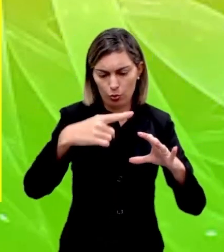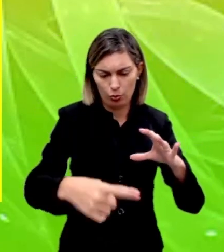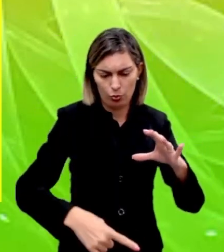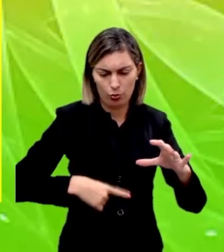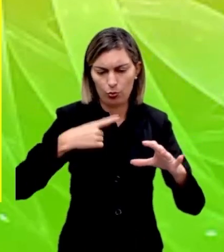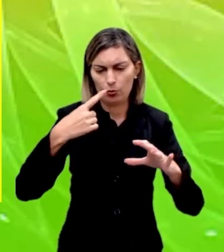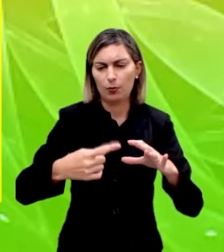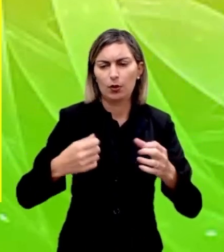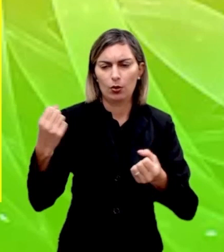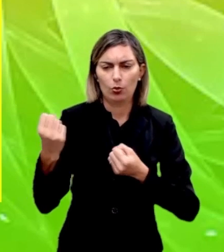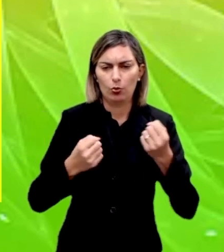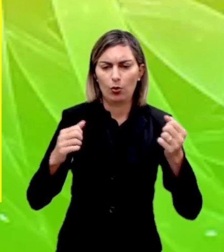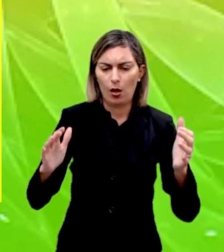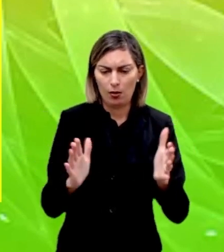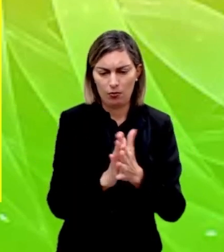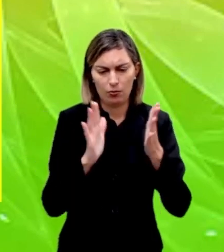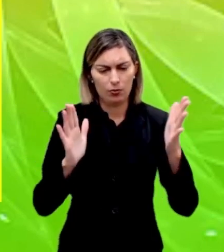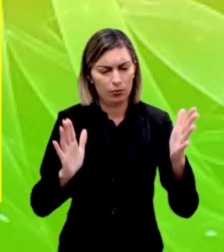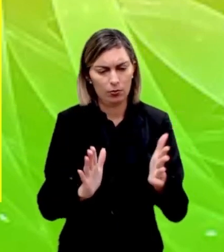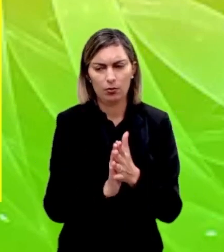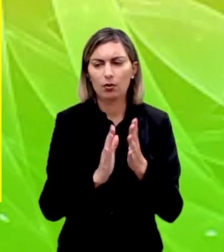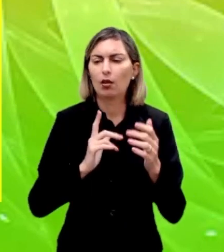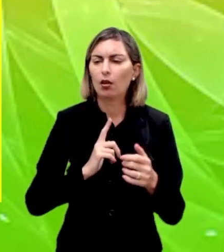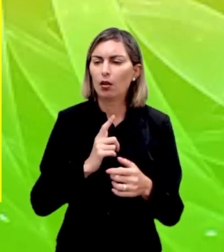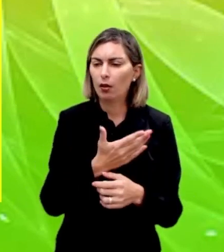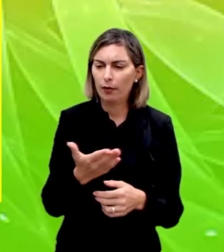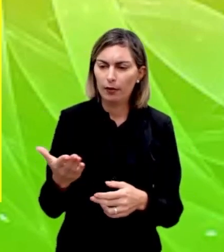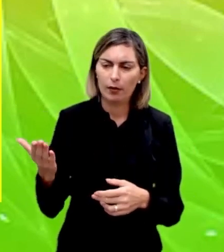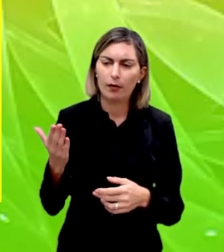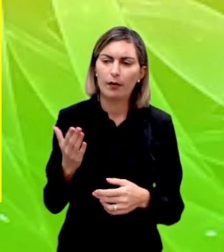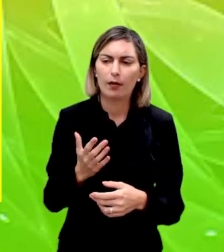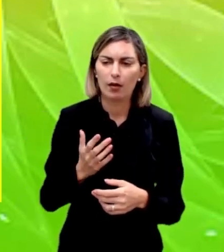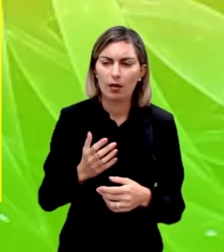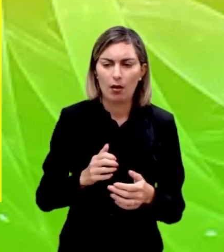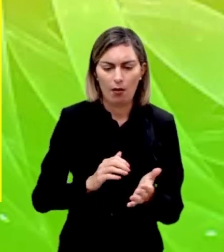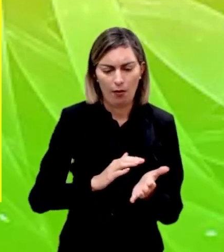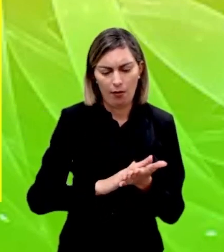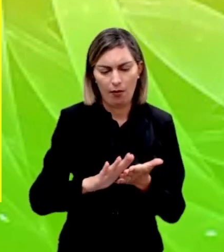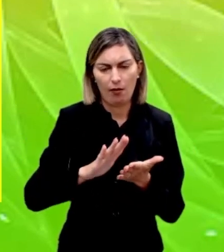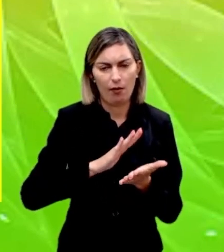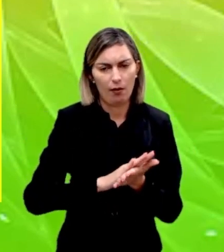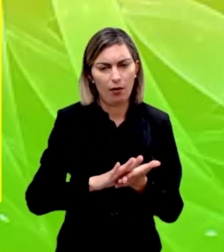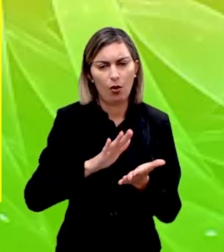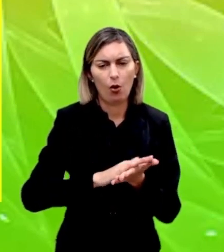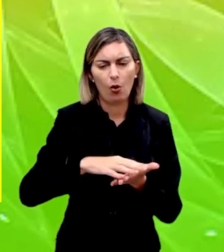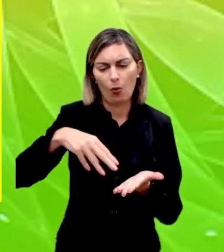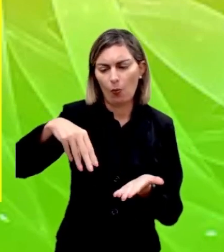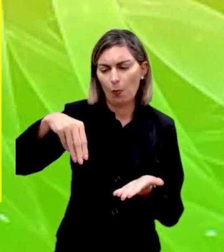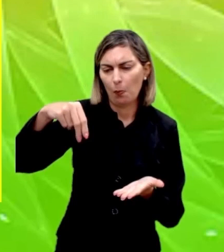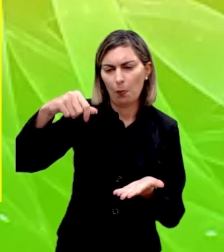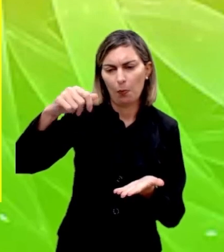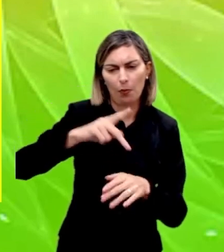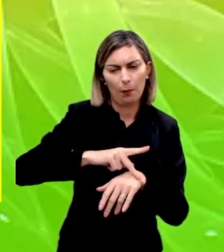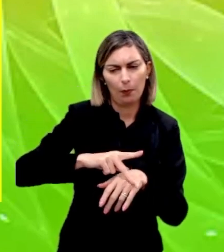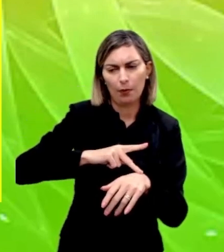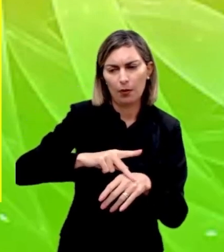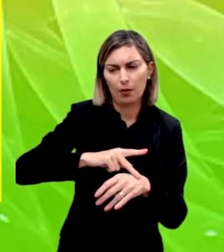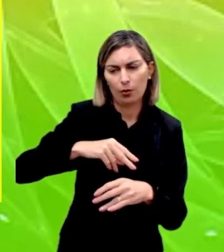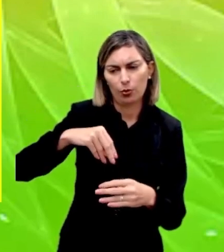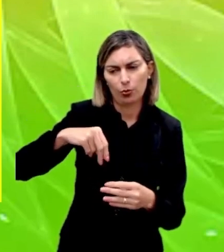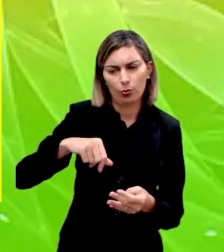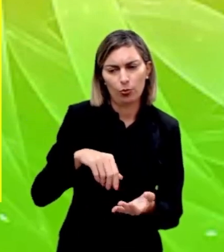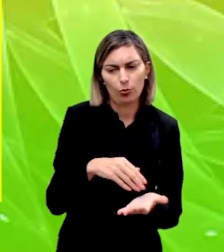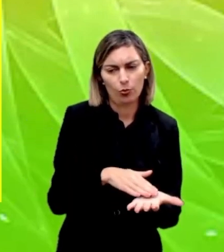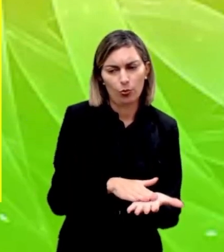da rodagem, ele descama, deixa ali o pó de pneu que gera